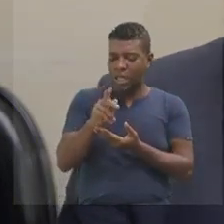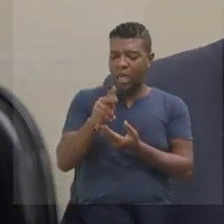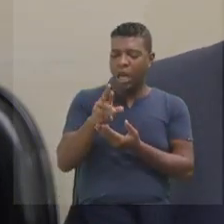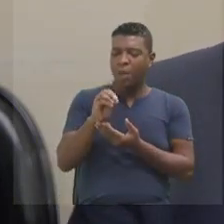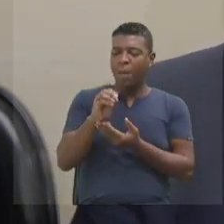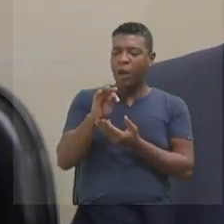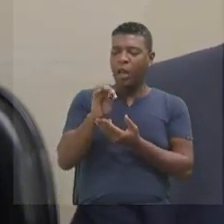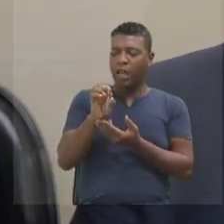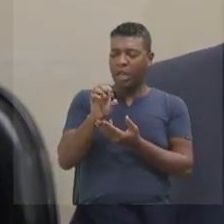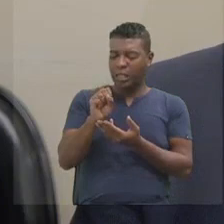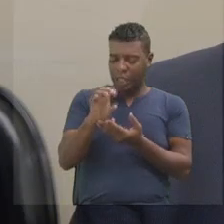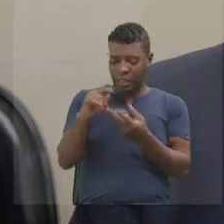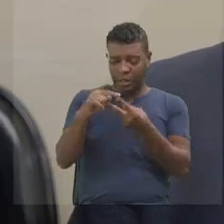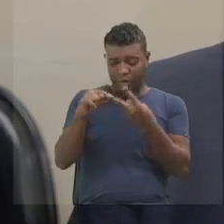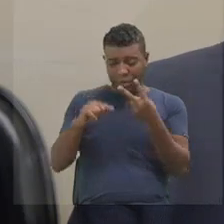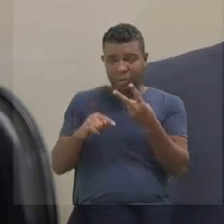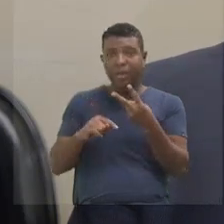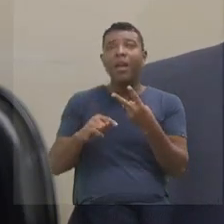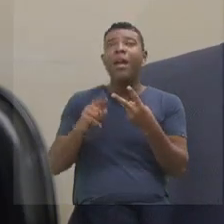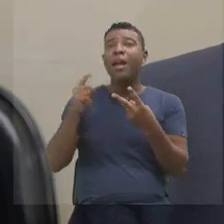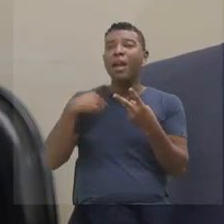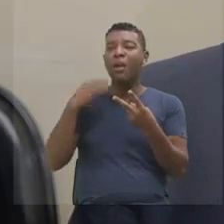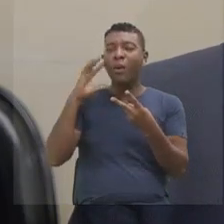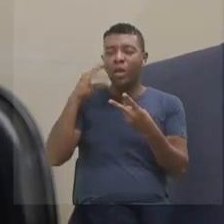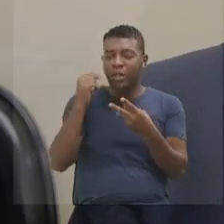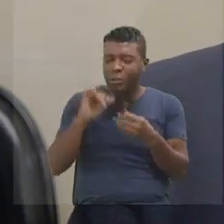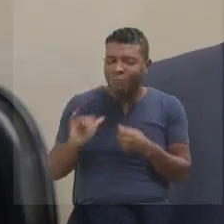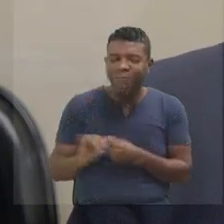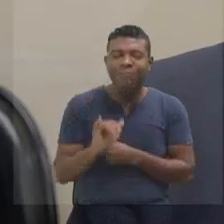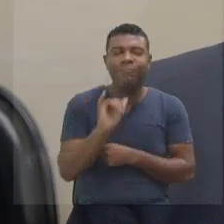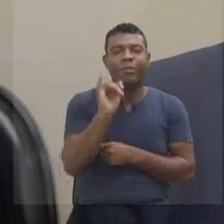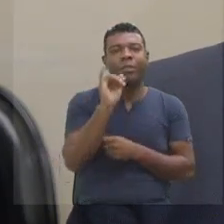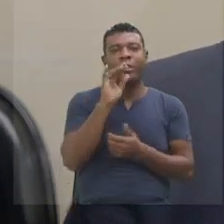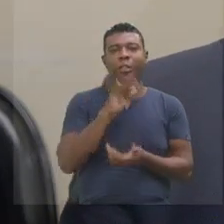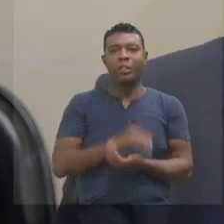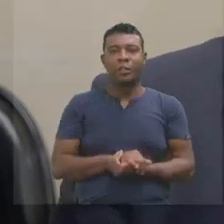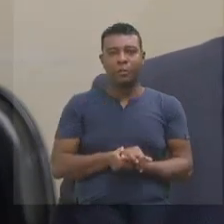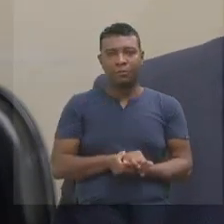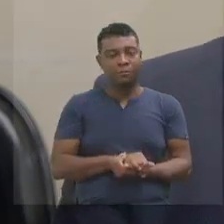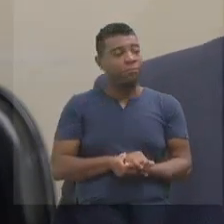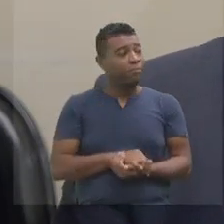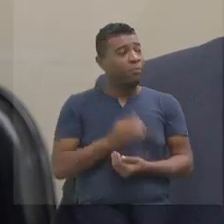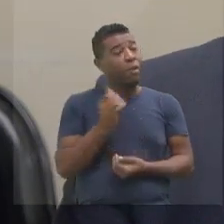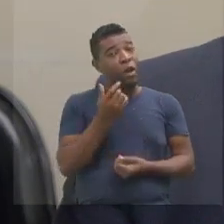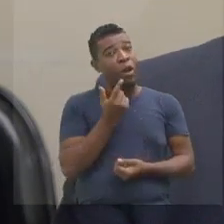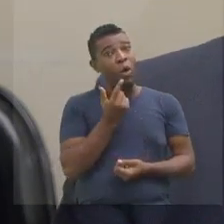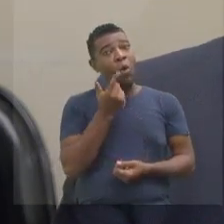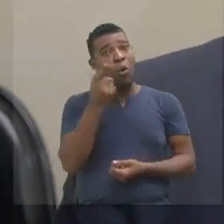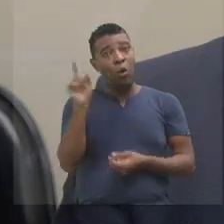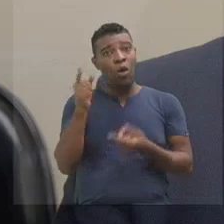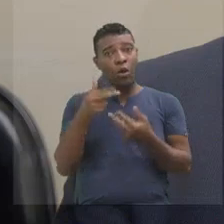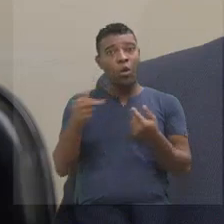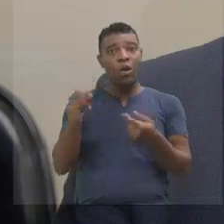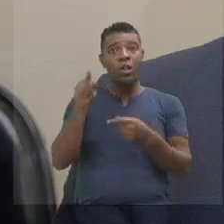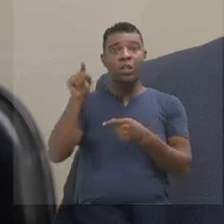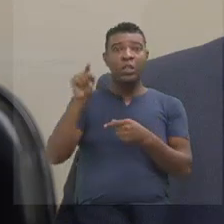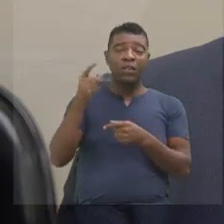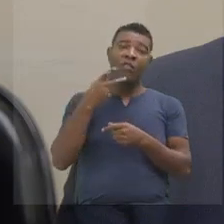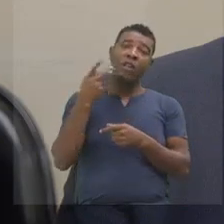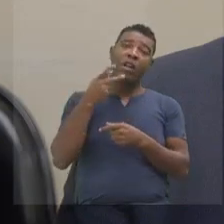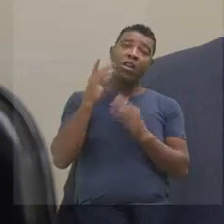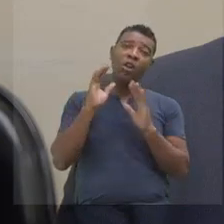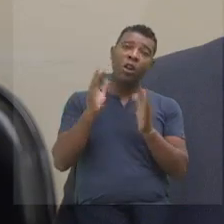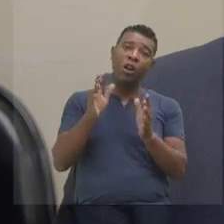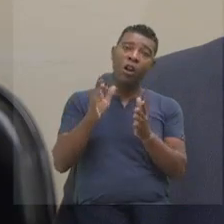e agradecer eu achei isso tão fundamental um outro ponto Dr Fábio o senhor já abordou aqui da